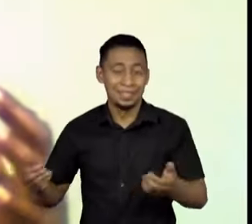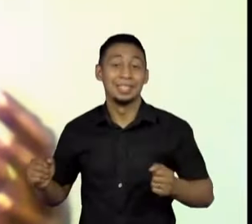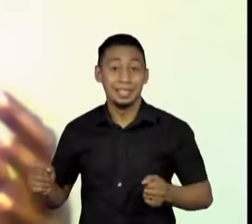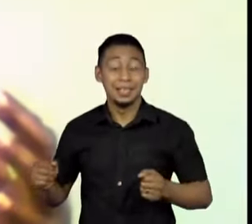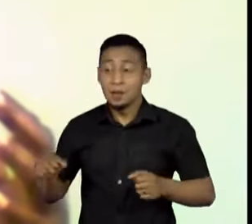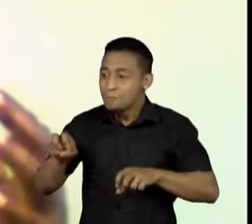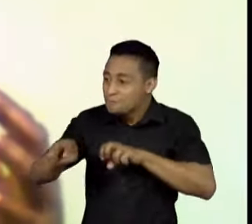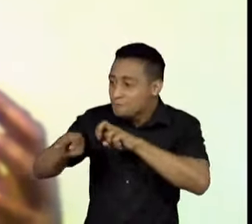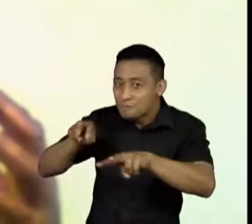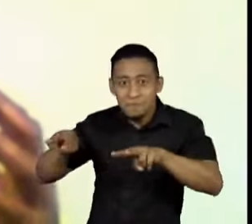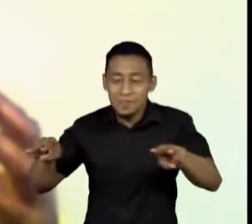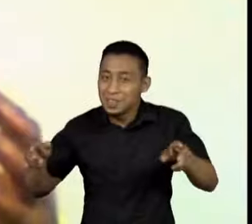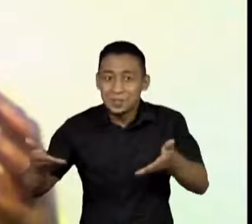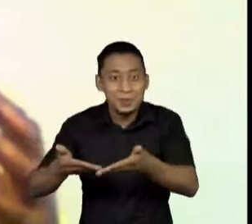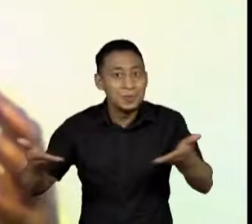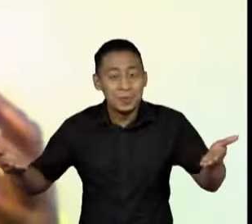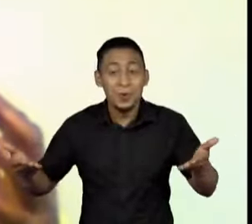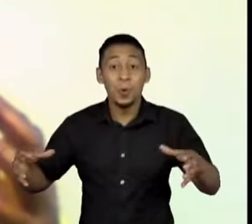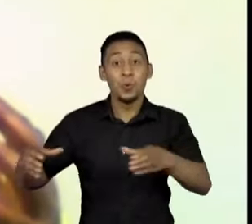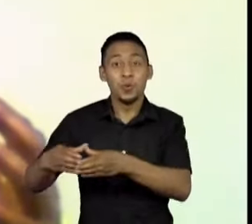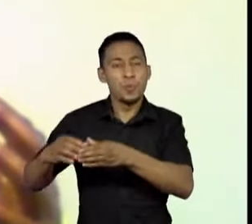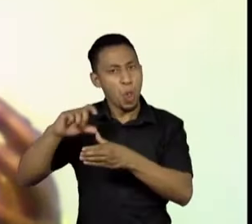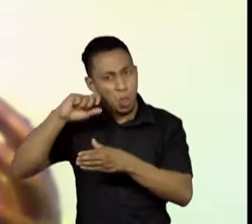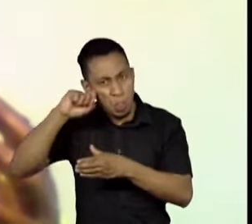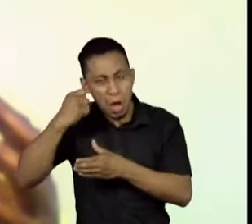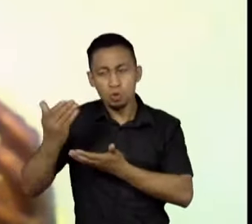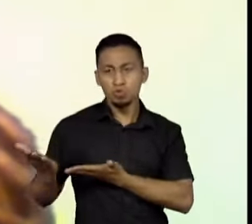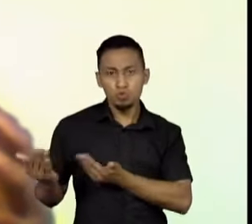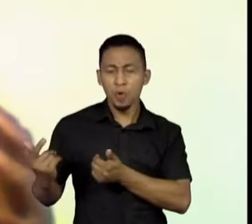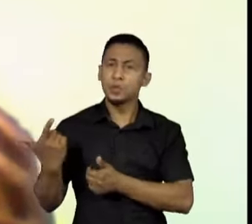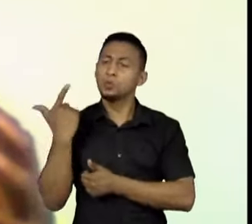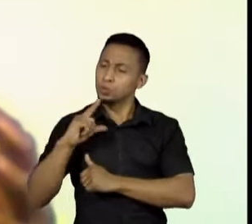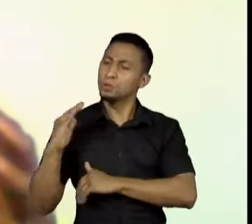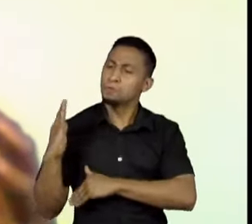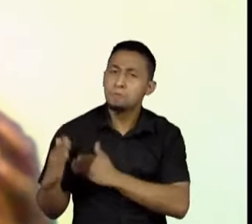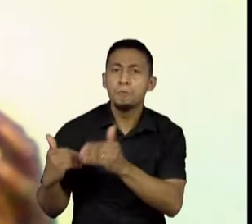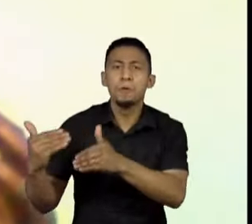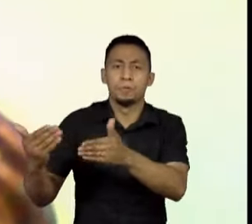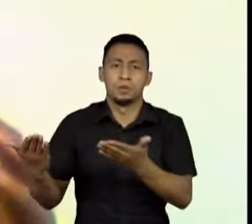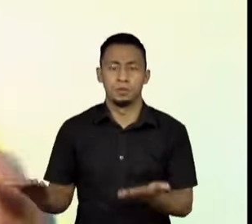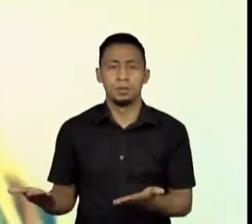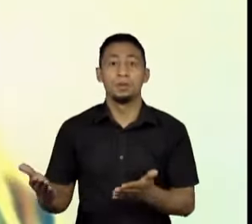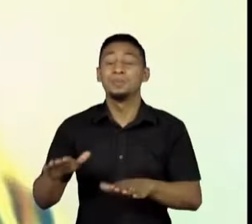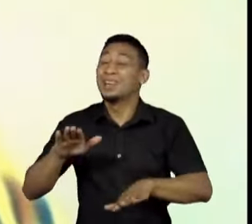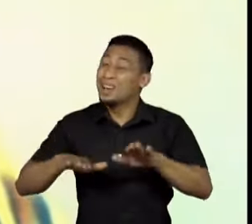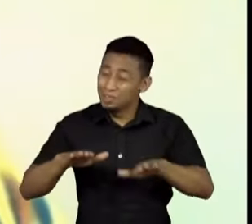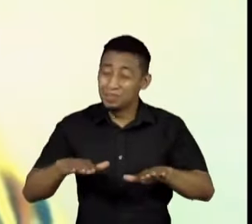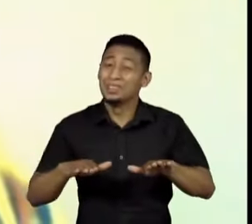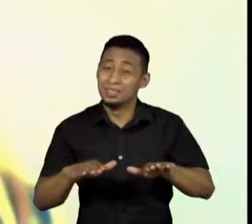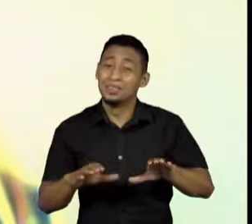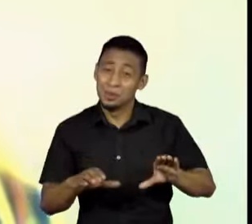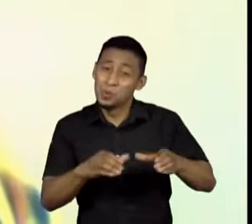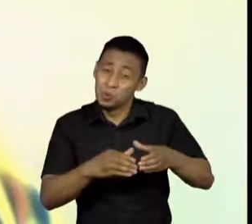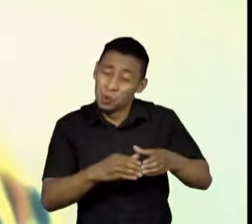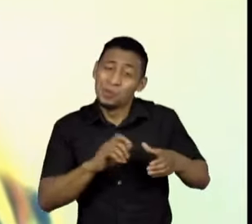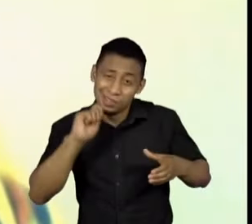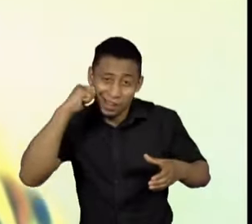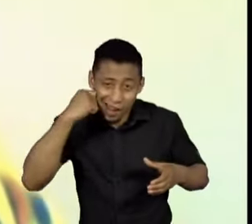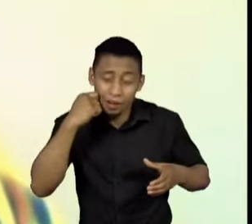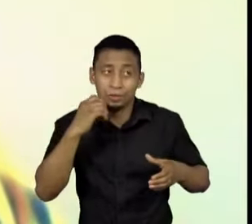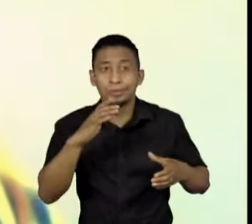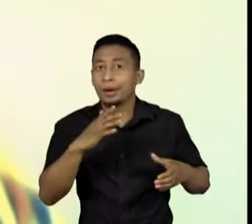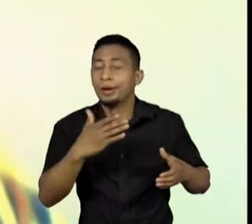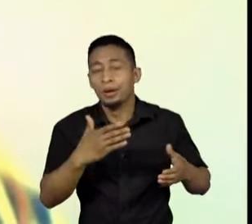a gente vê uma juventude negra que está sendo morta, né? Uma juventude negra que se perde pelo caminho, mas a gente vê